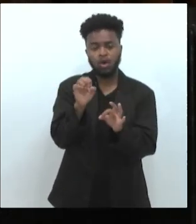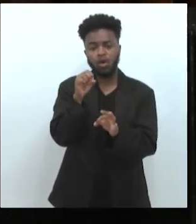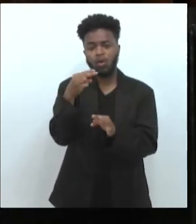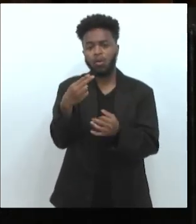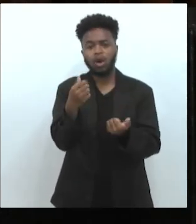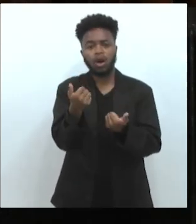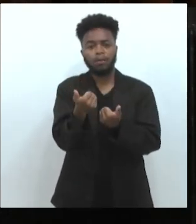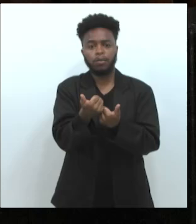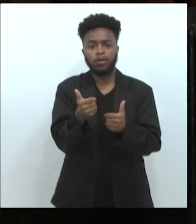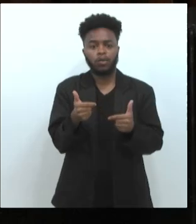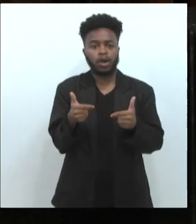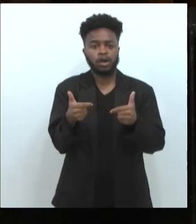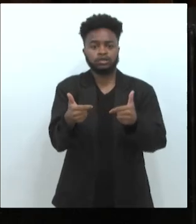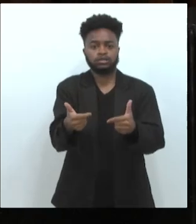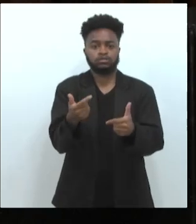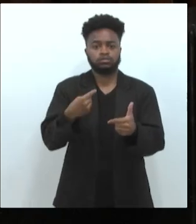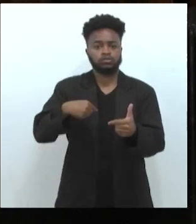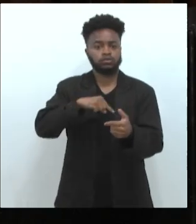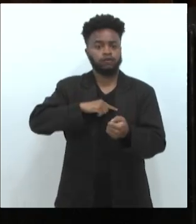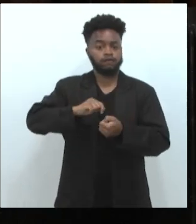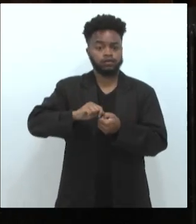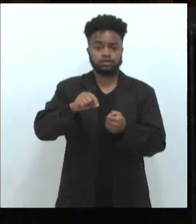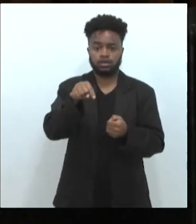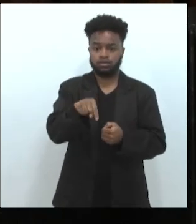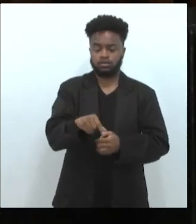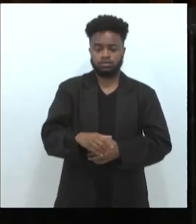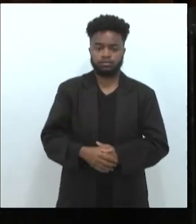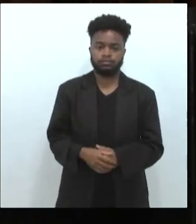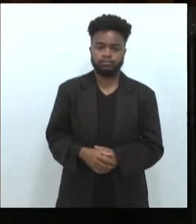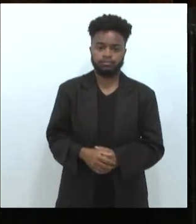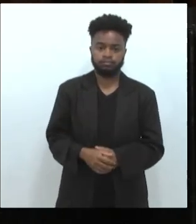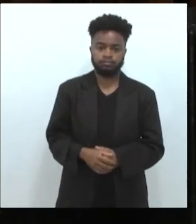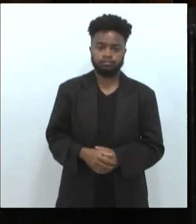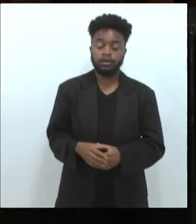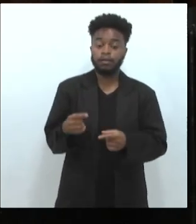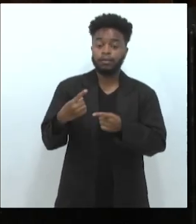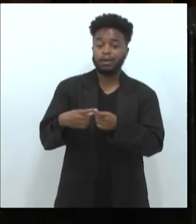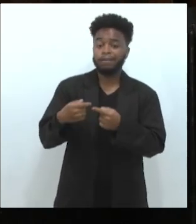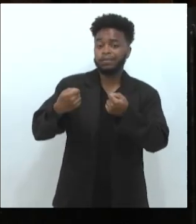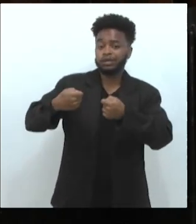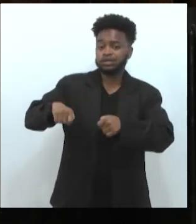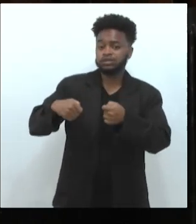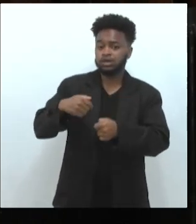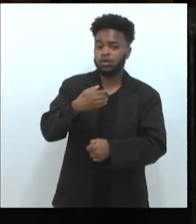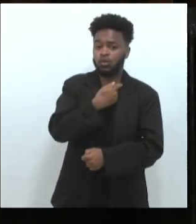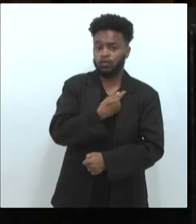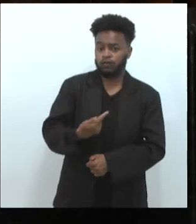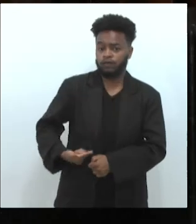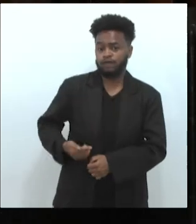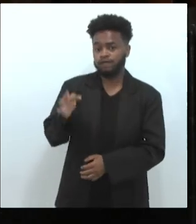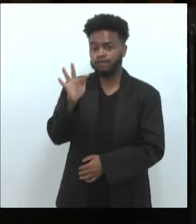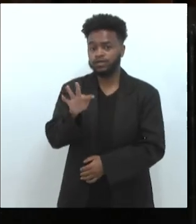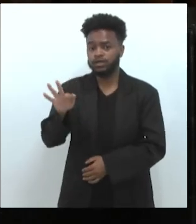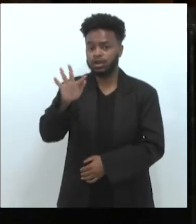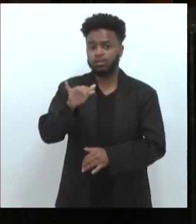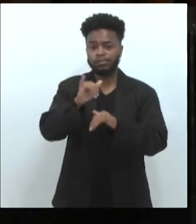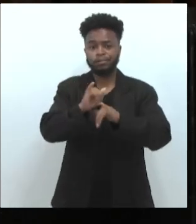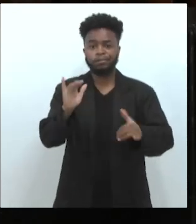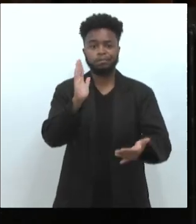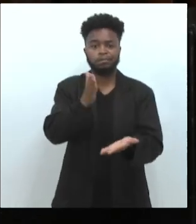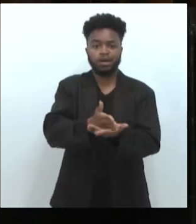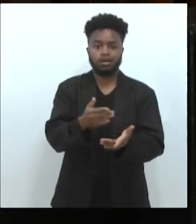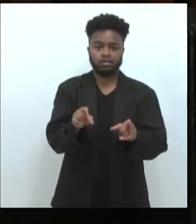apoio nas ações que nós estamos fazendo. É preciso que o governo federal dê um basta nisso